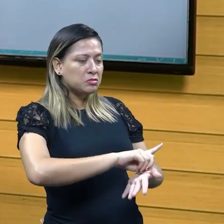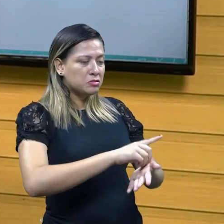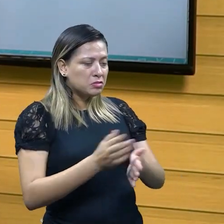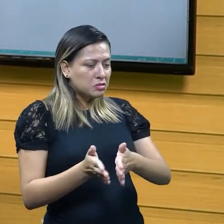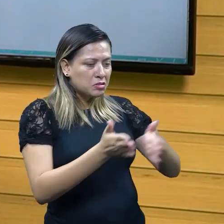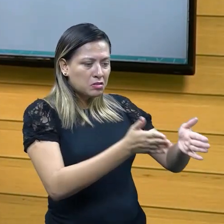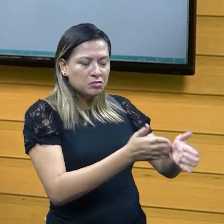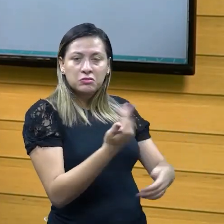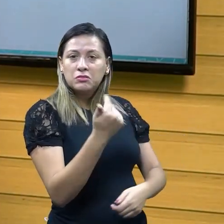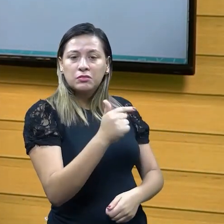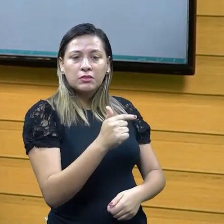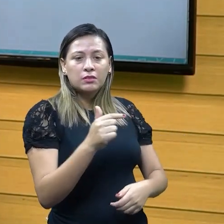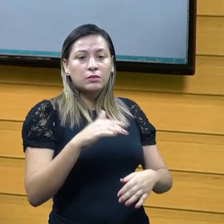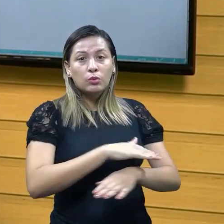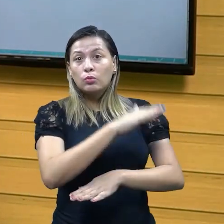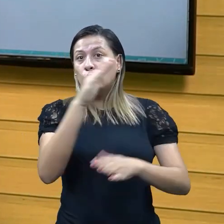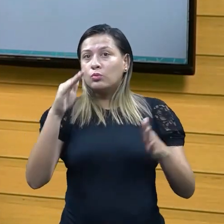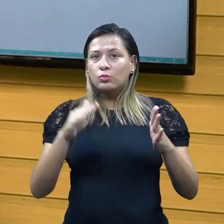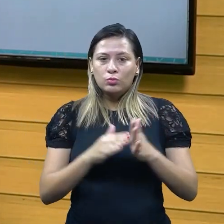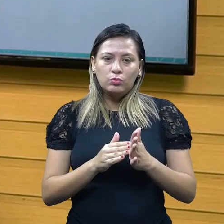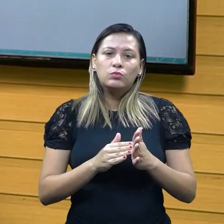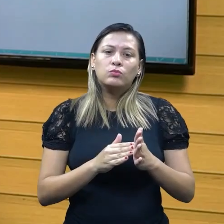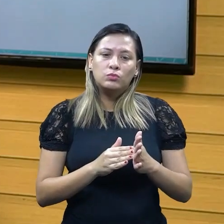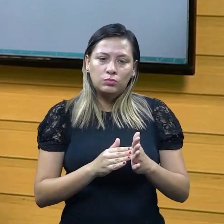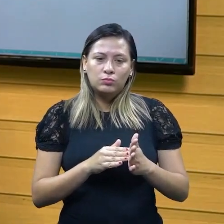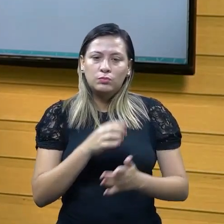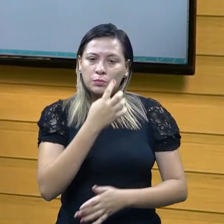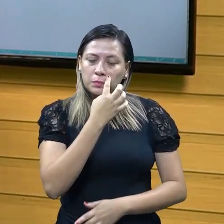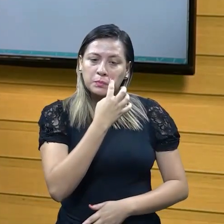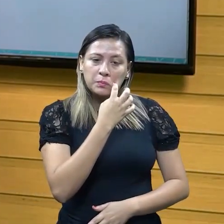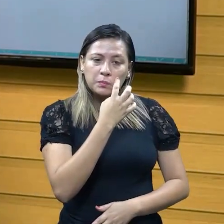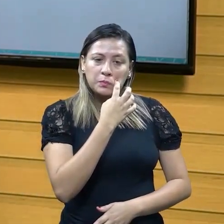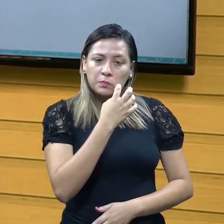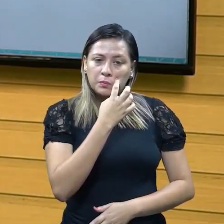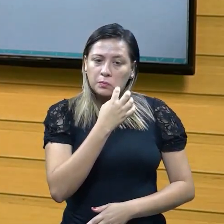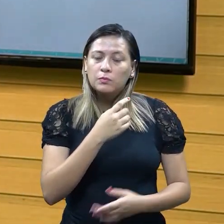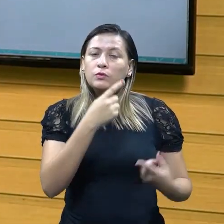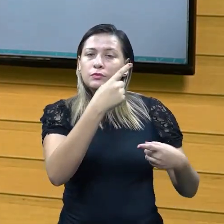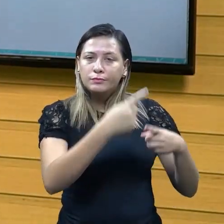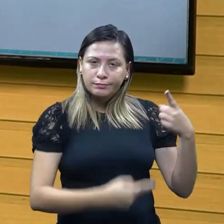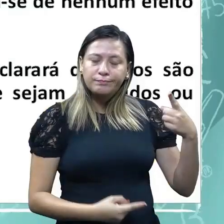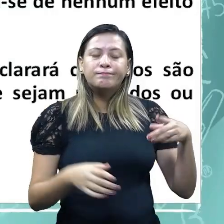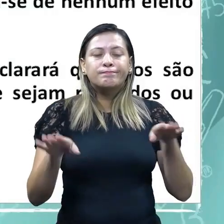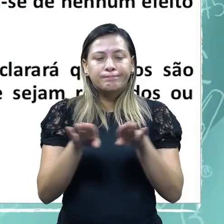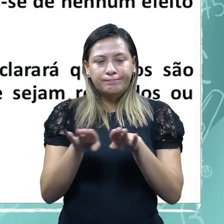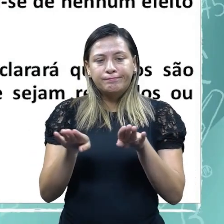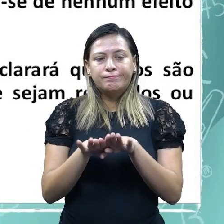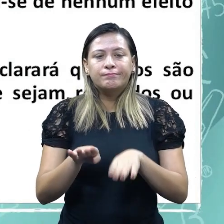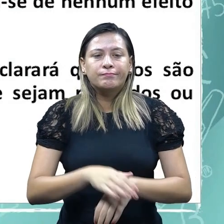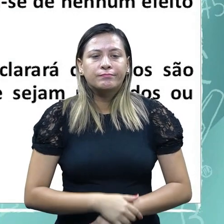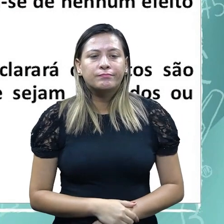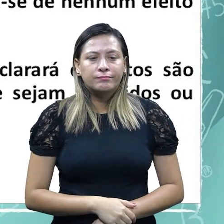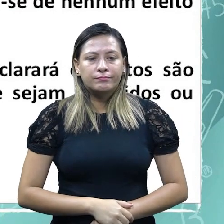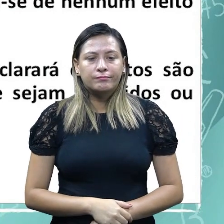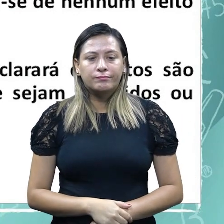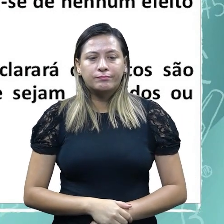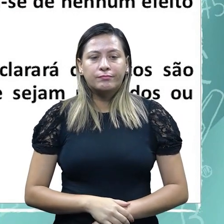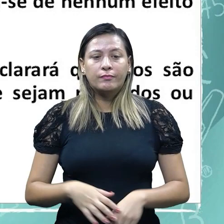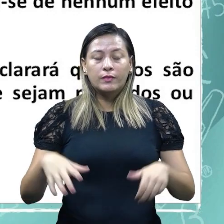dessa forma. Então, todos os demais vão também estarem contaminados. Então, o artigo